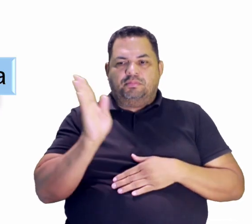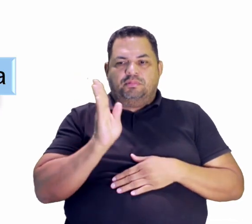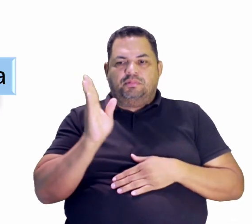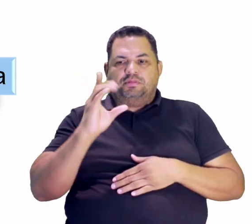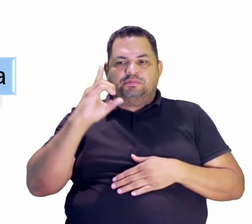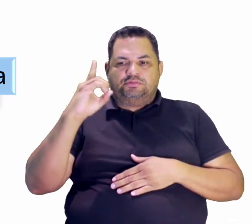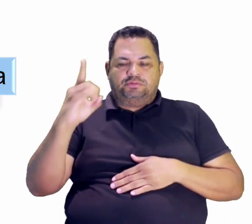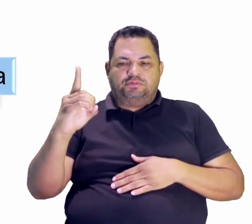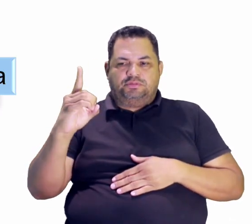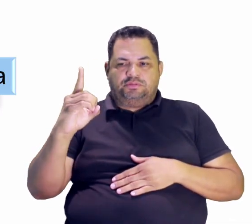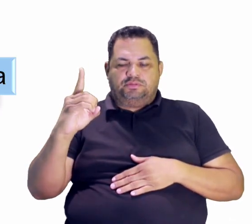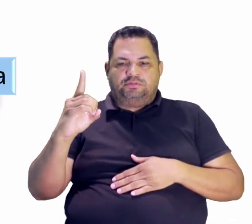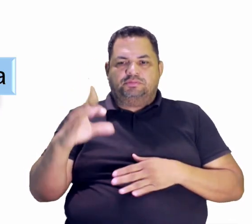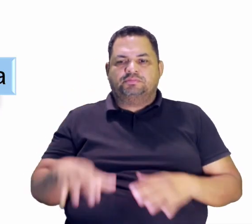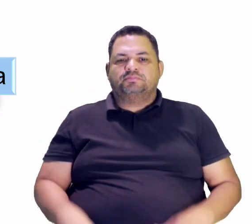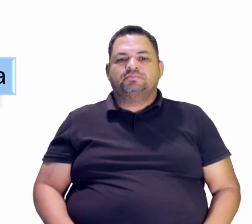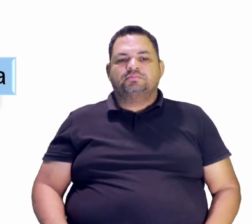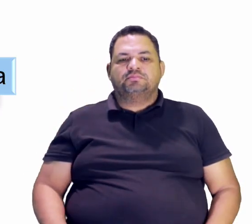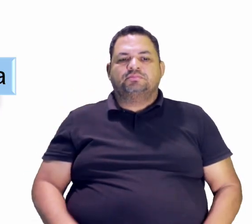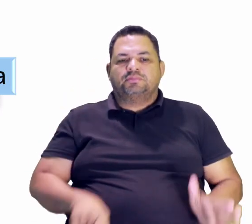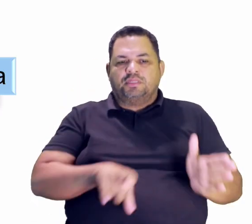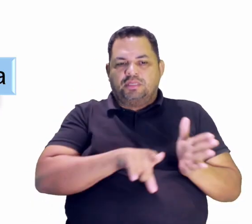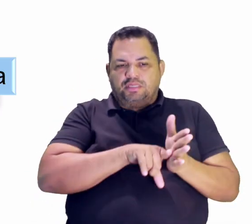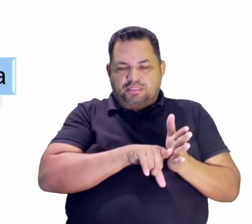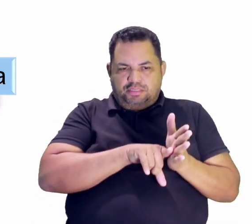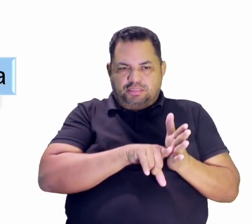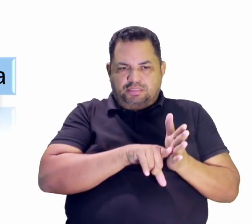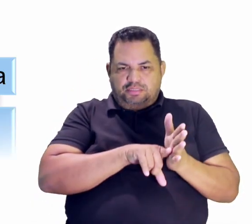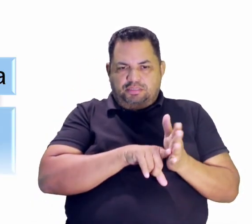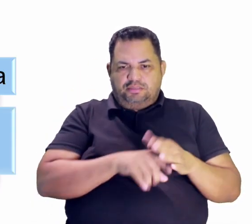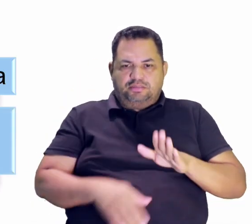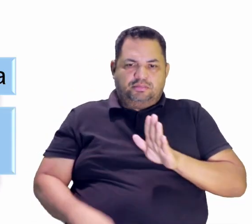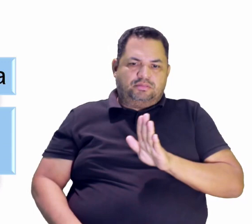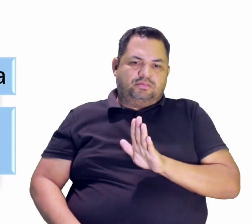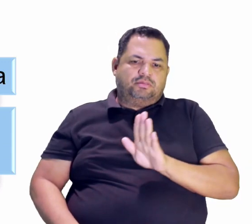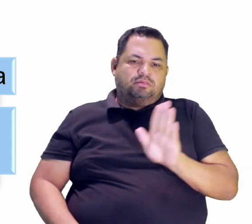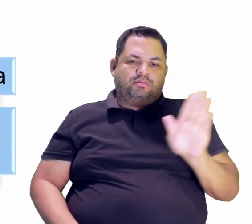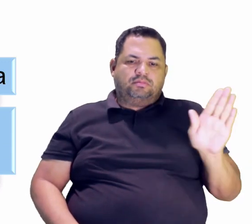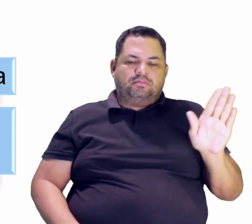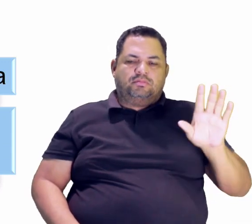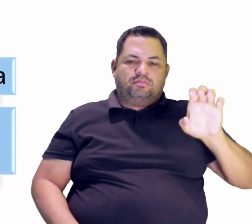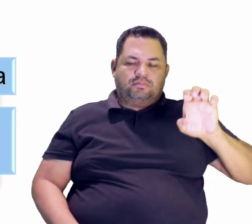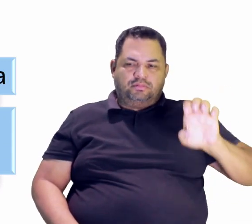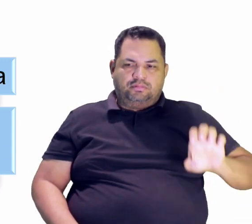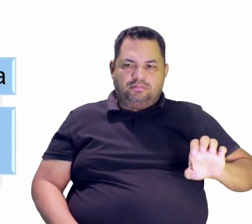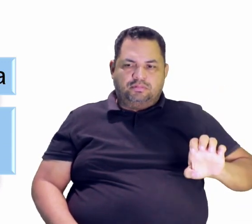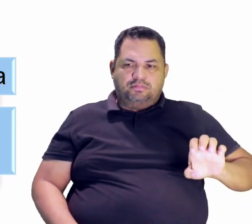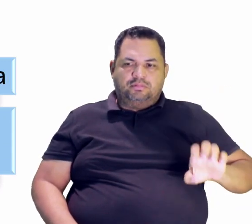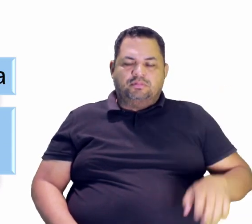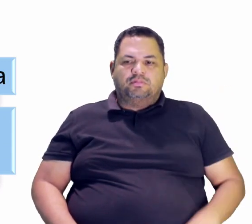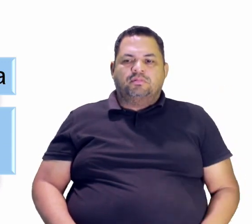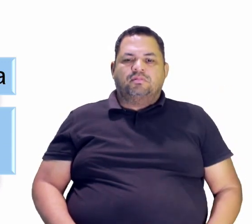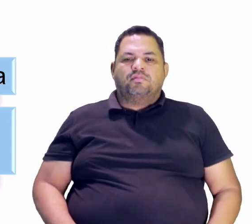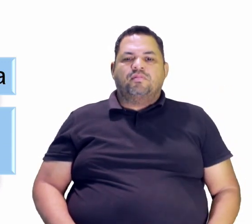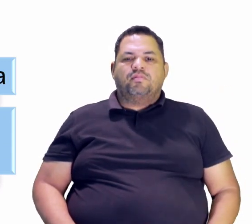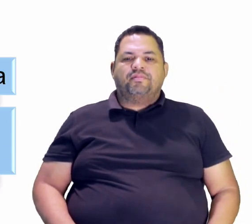direita, tá? E negativo vai ser o vetor que aponta para a esquerda.